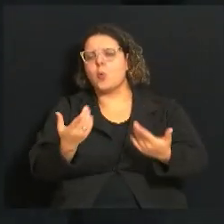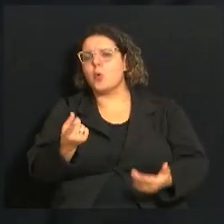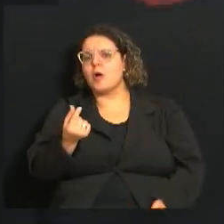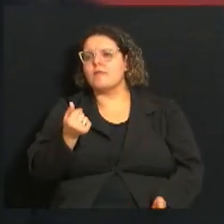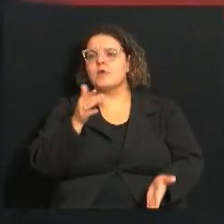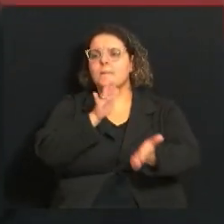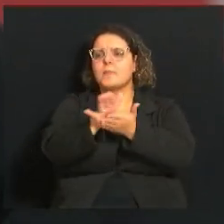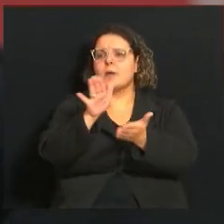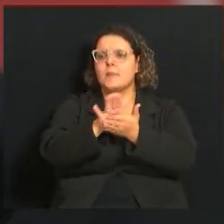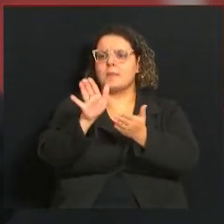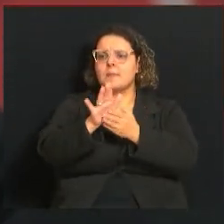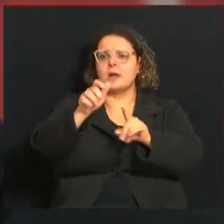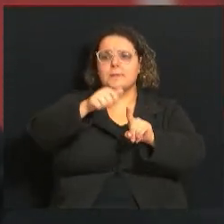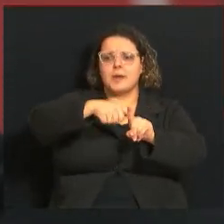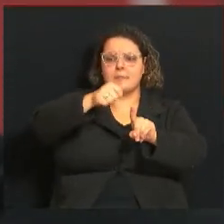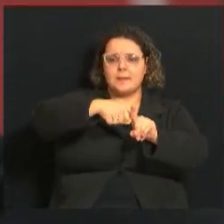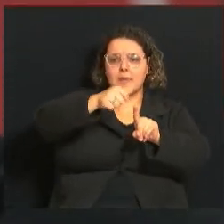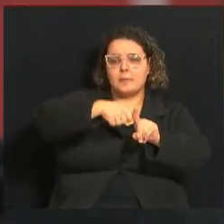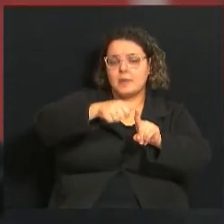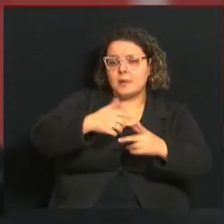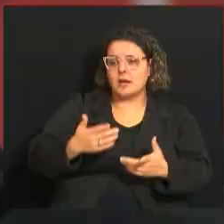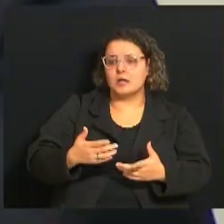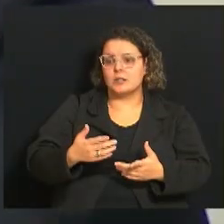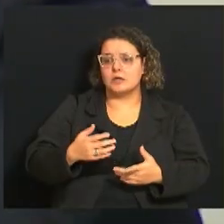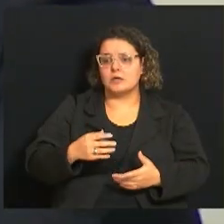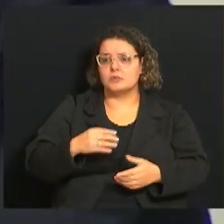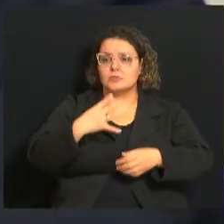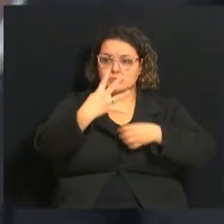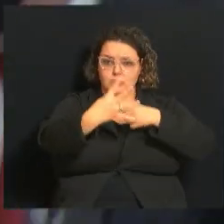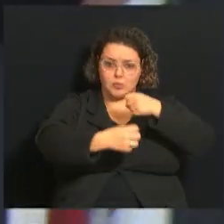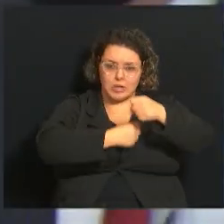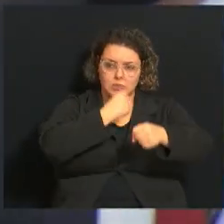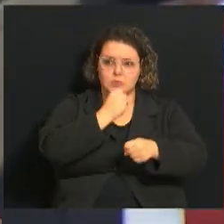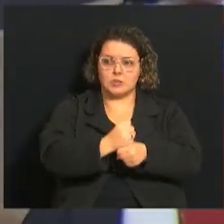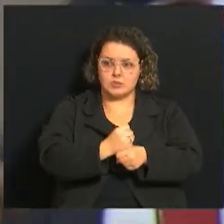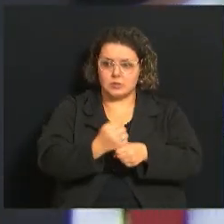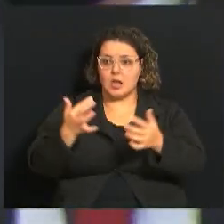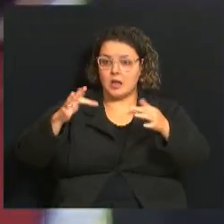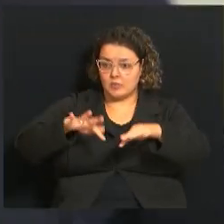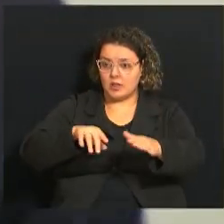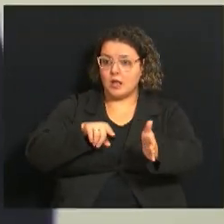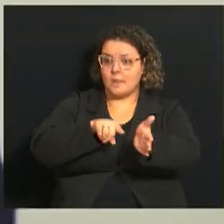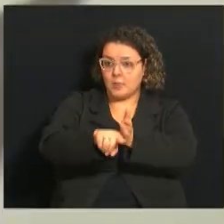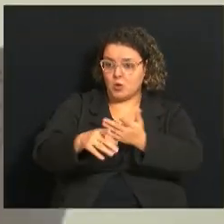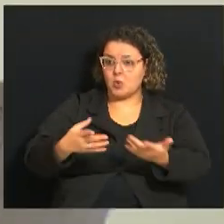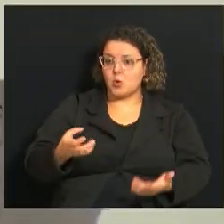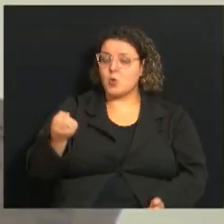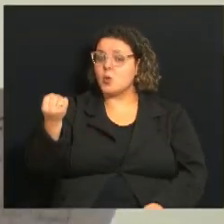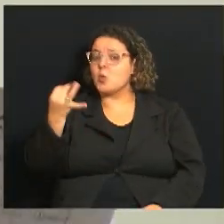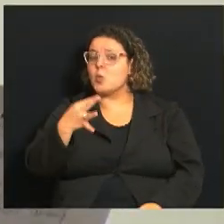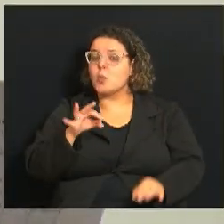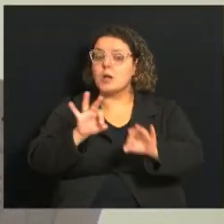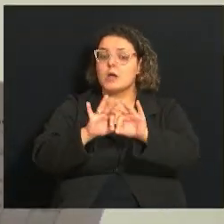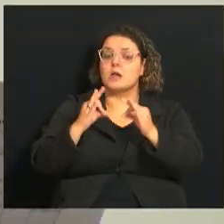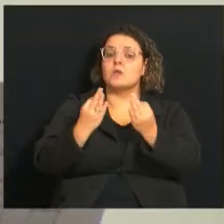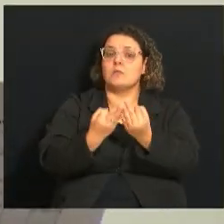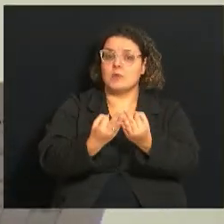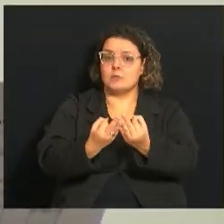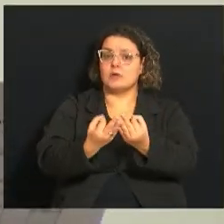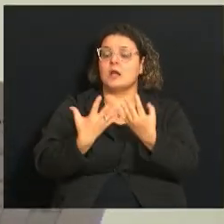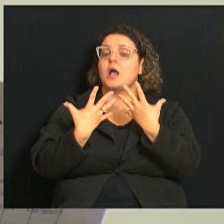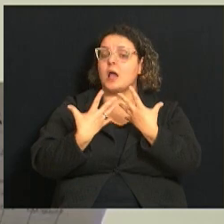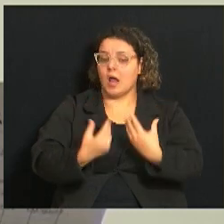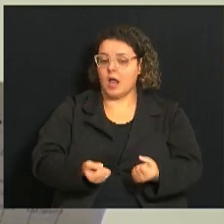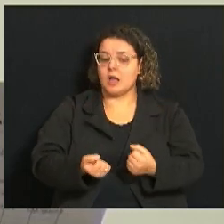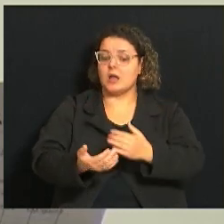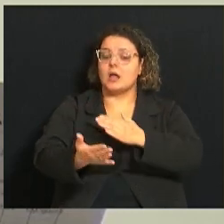mensalmente com o programa nos últimos 4 anos e finaliza ainda perguntando à Prefeitura quantas famílias, entre as que recebem o